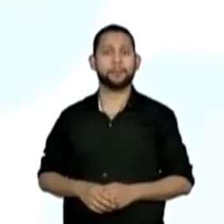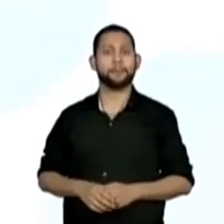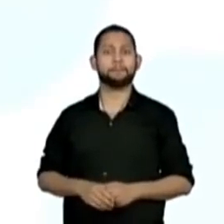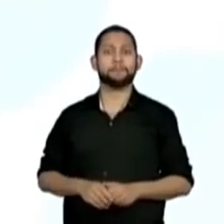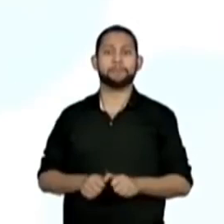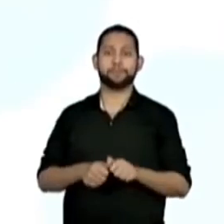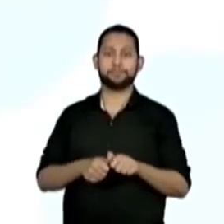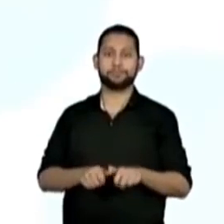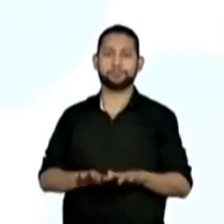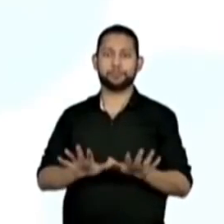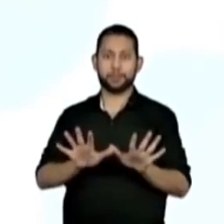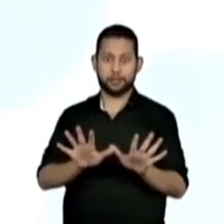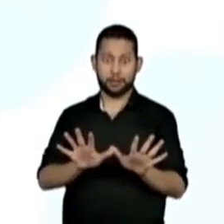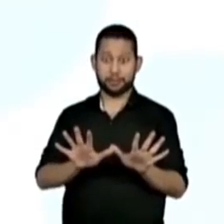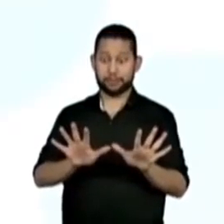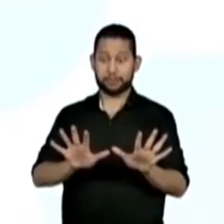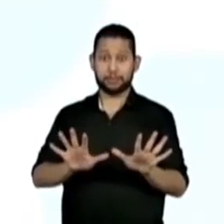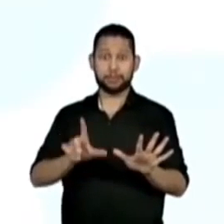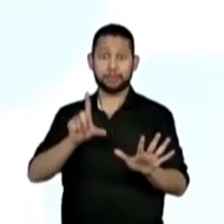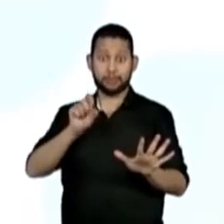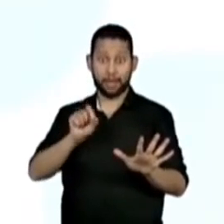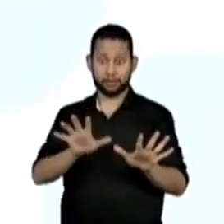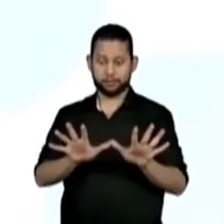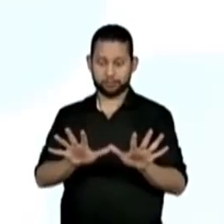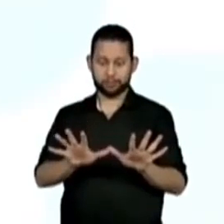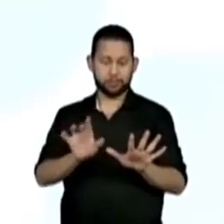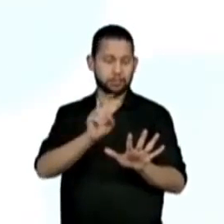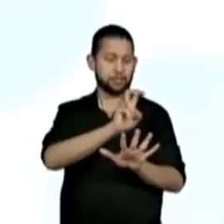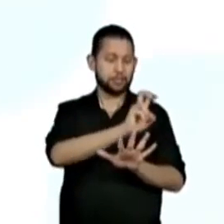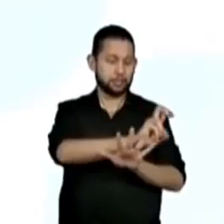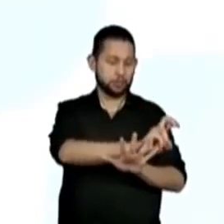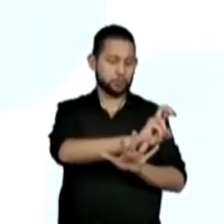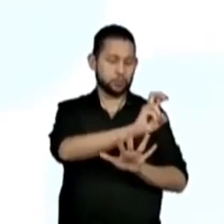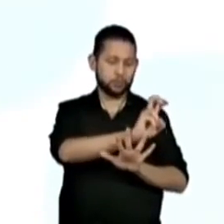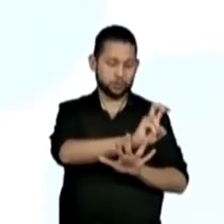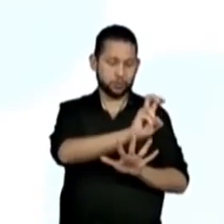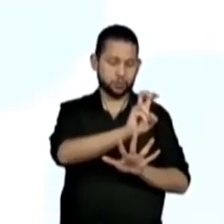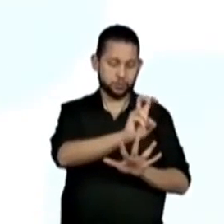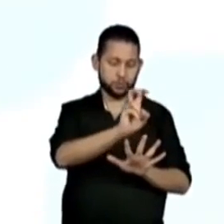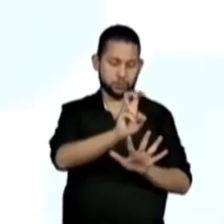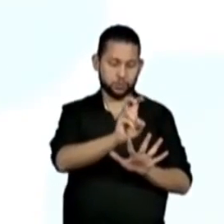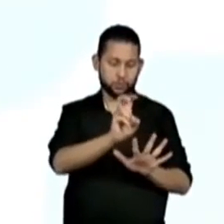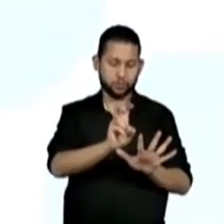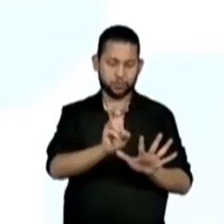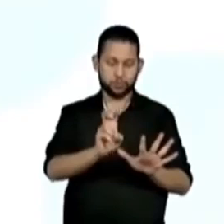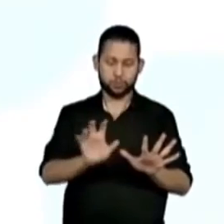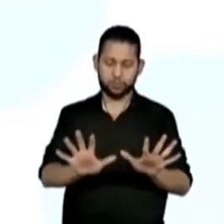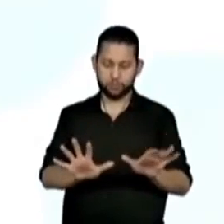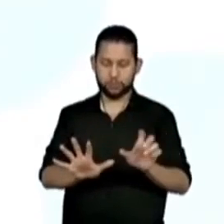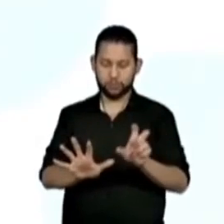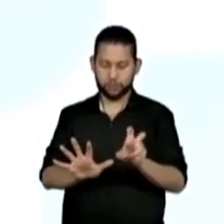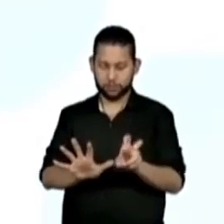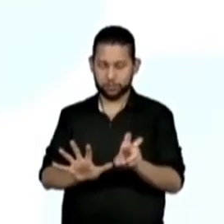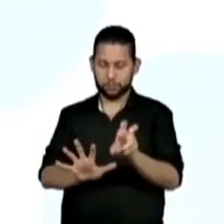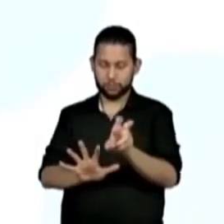5 então para saber quanto a Fabiana vai pagar eu vou pegar o r$